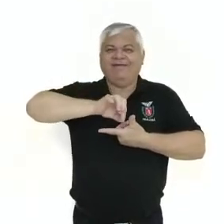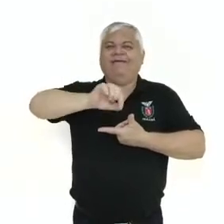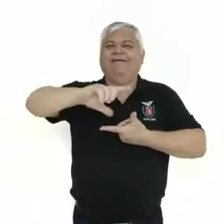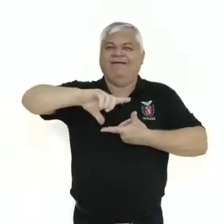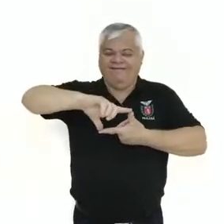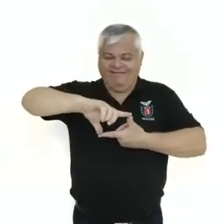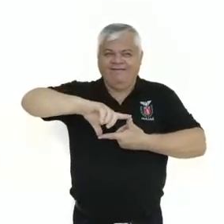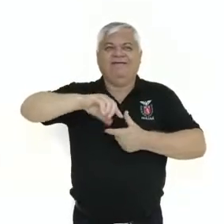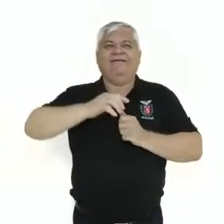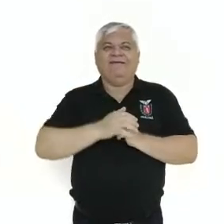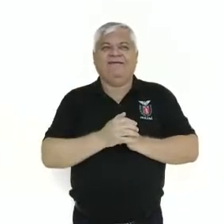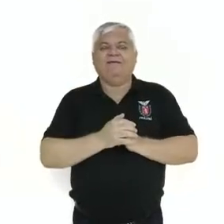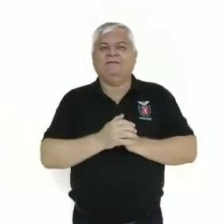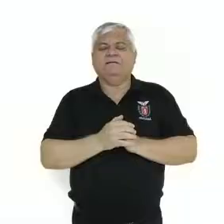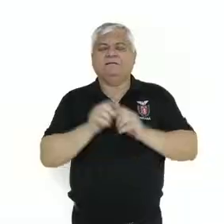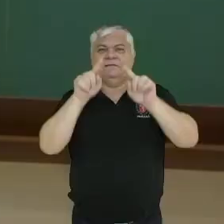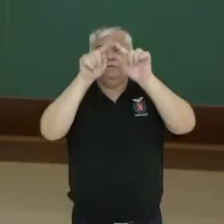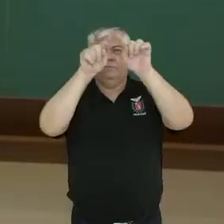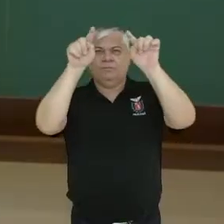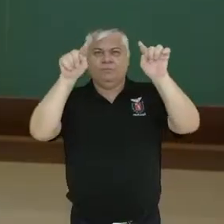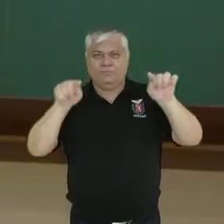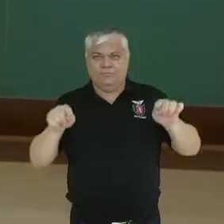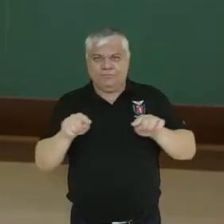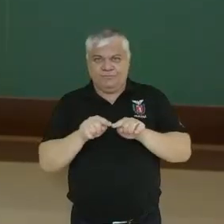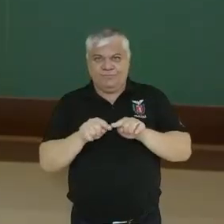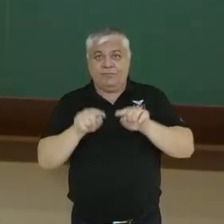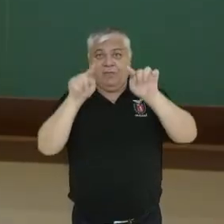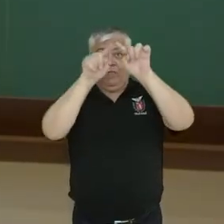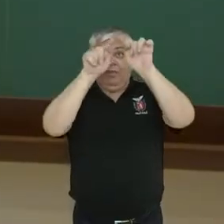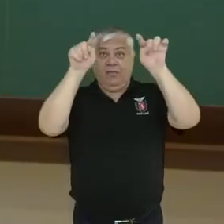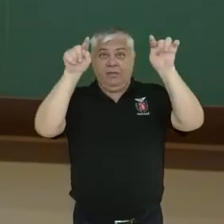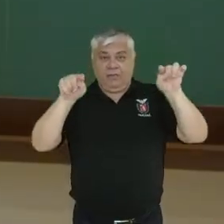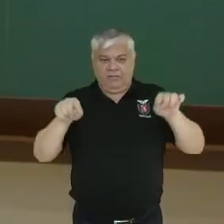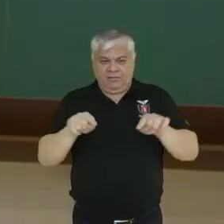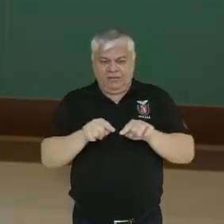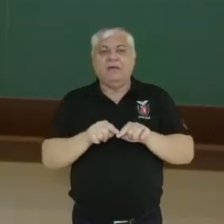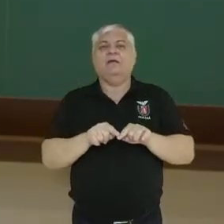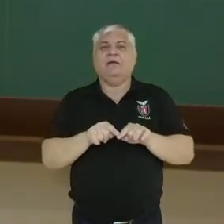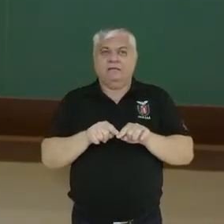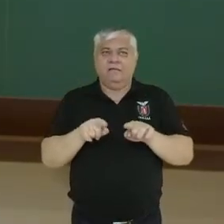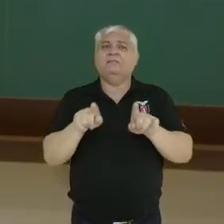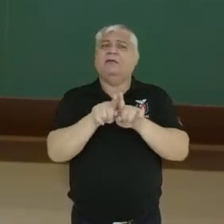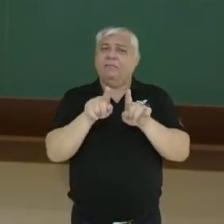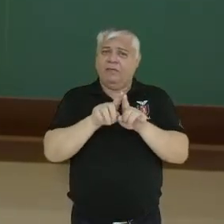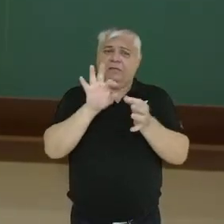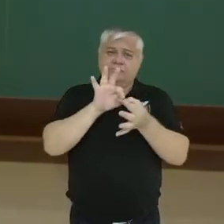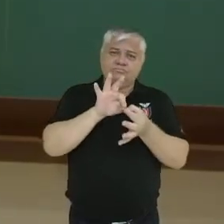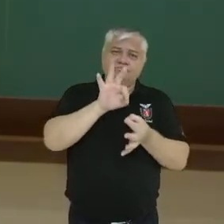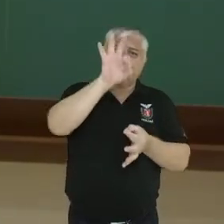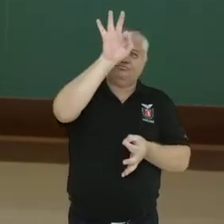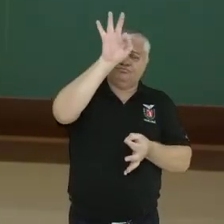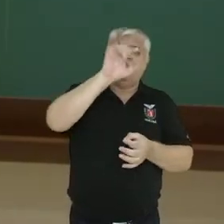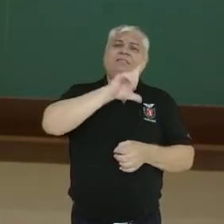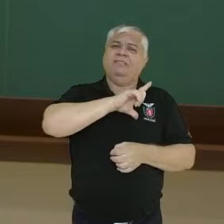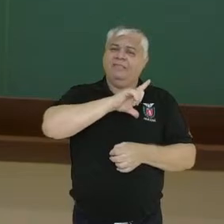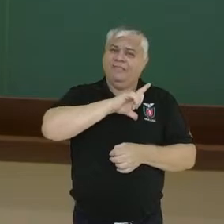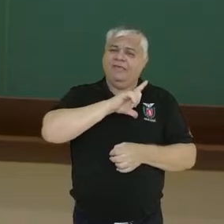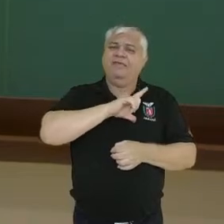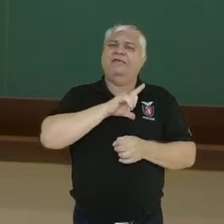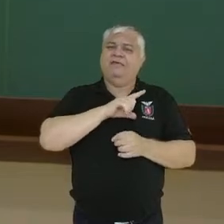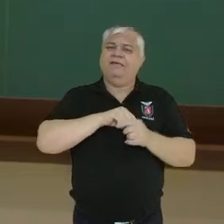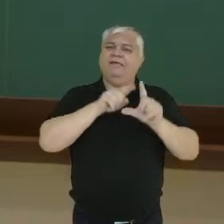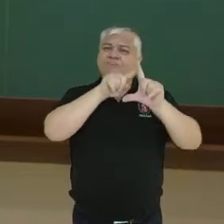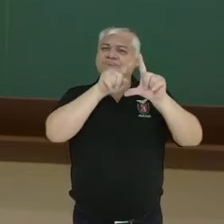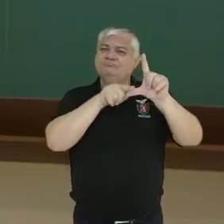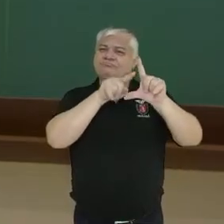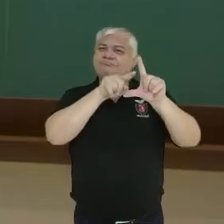triângulo retângulo. No trapézio, também posso traçar a altura relativa e tenho um triângulo retângulo ali do